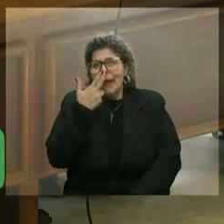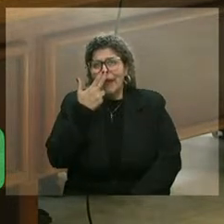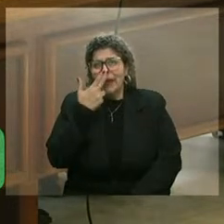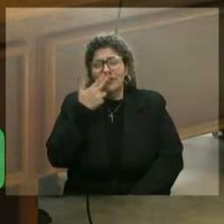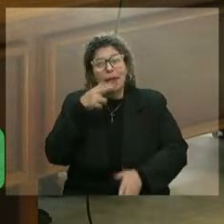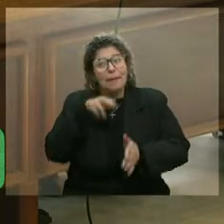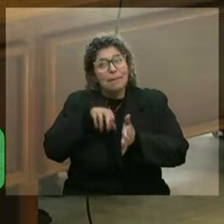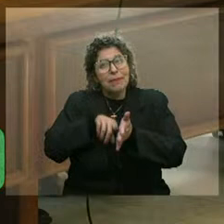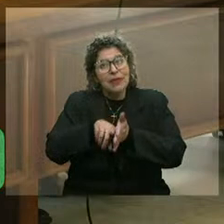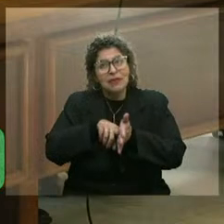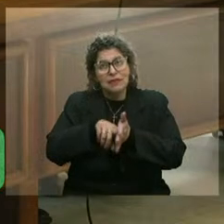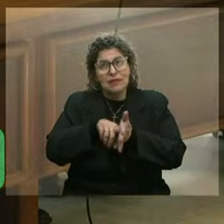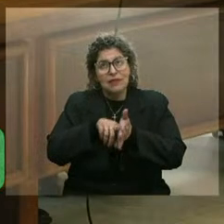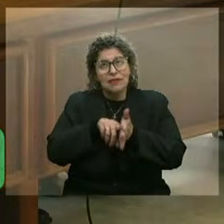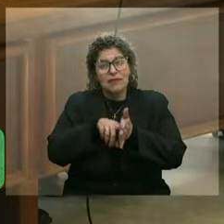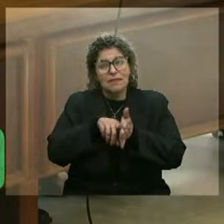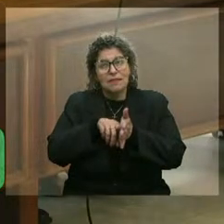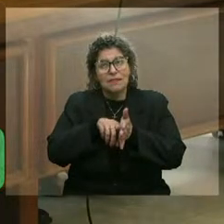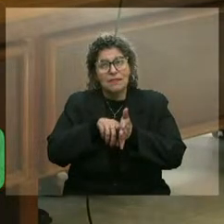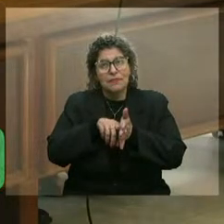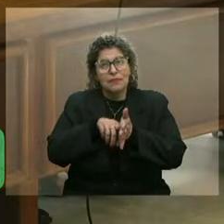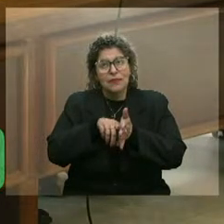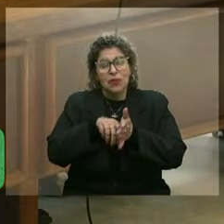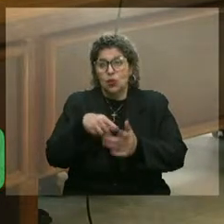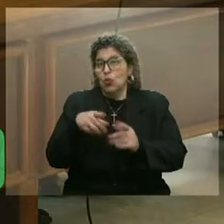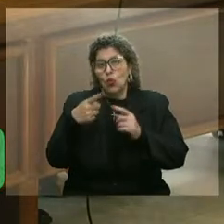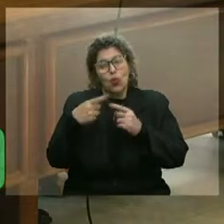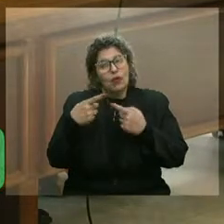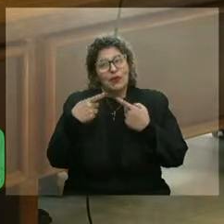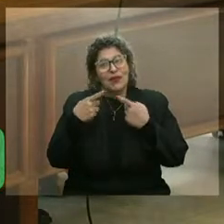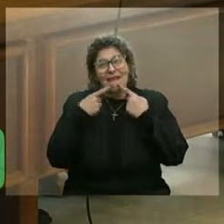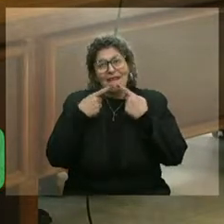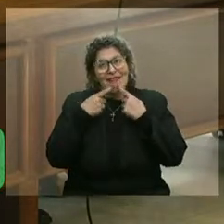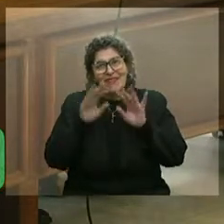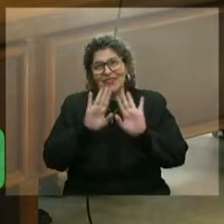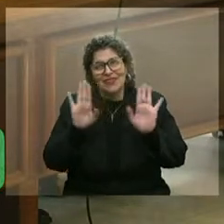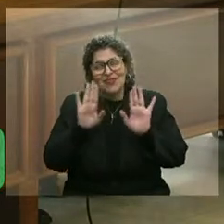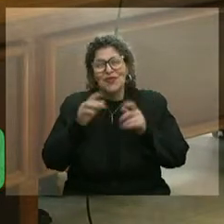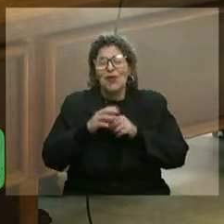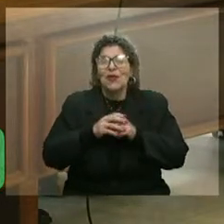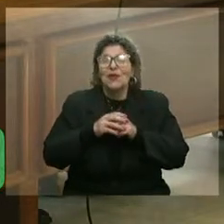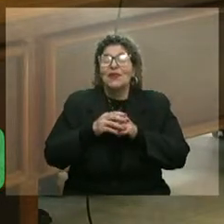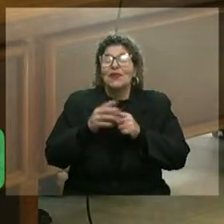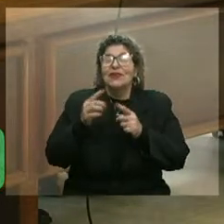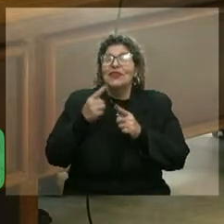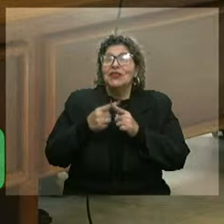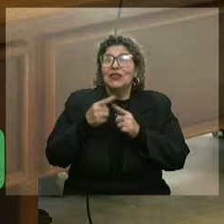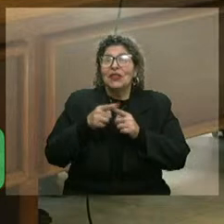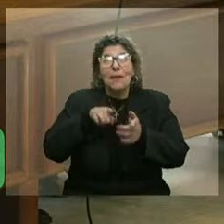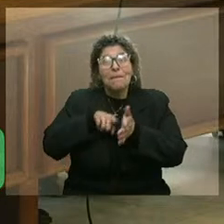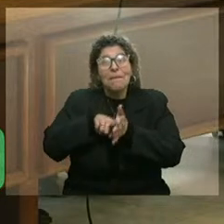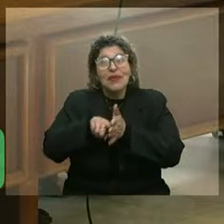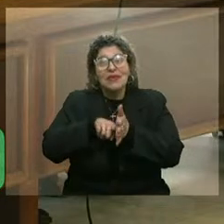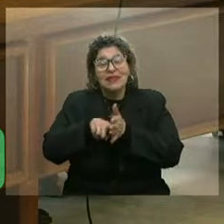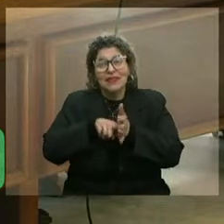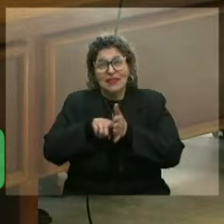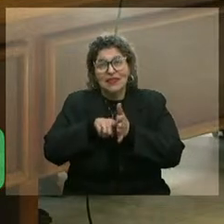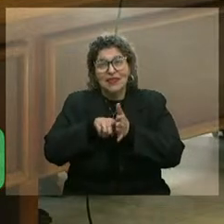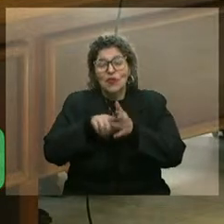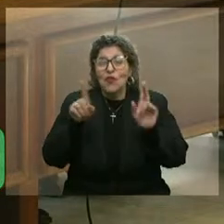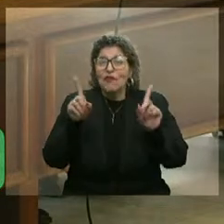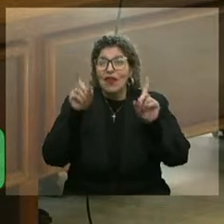a pesquisa, eu não estou aqui para não é fazer crítica, é uma observação, né, que a pesquisa, quando fala